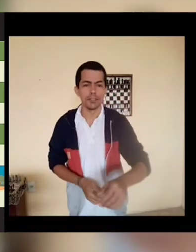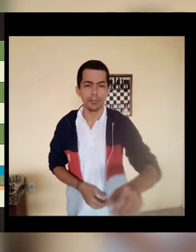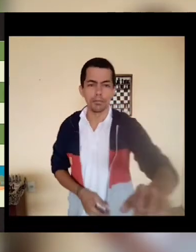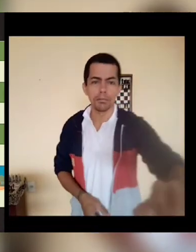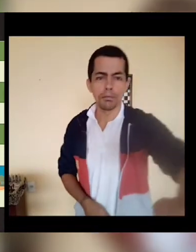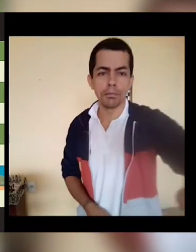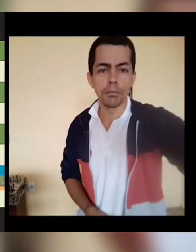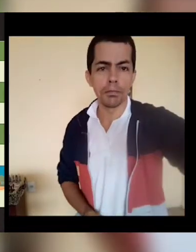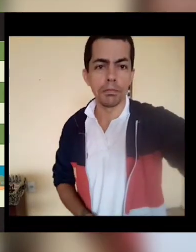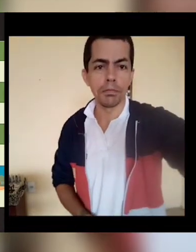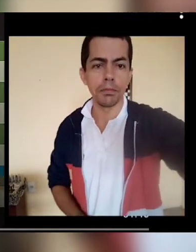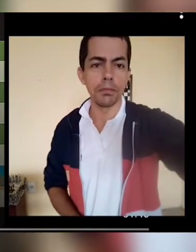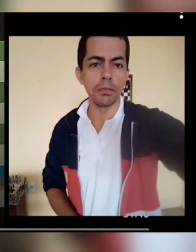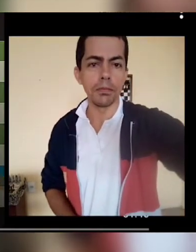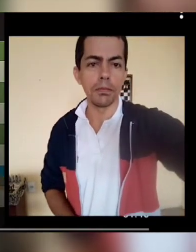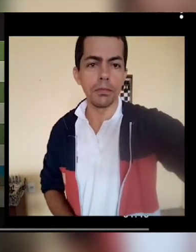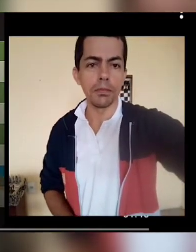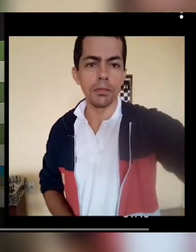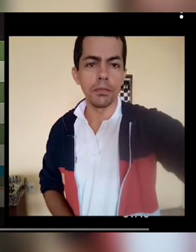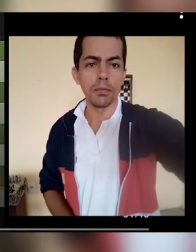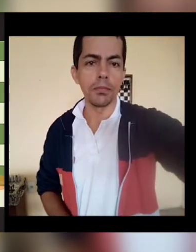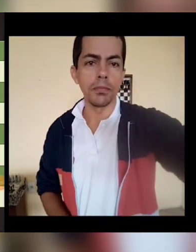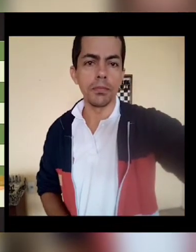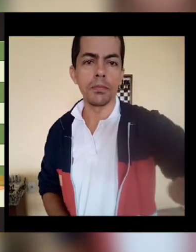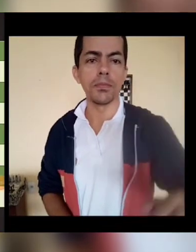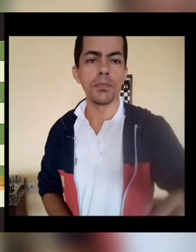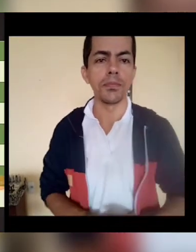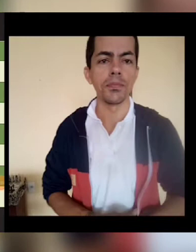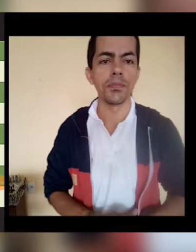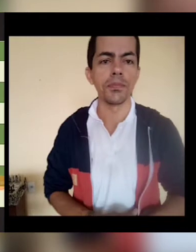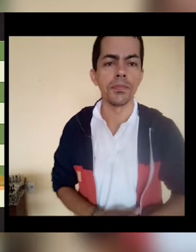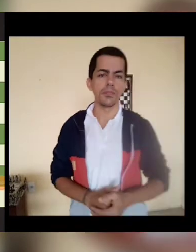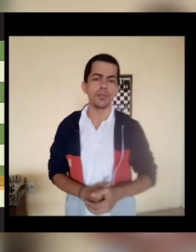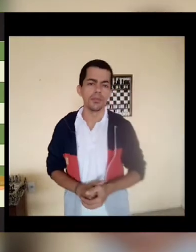ver então como fazer o movimento.